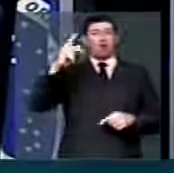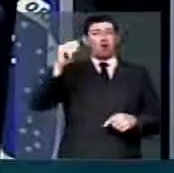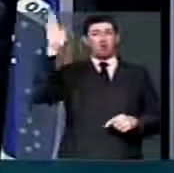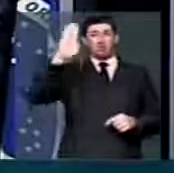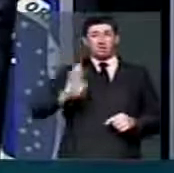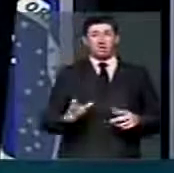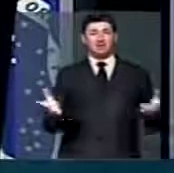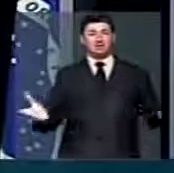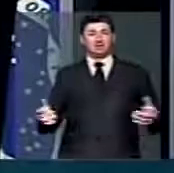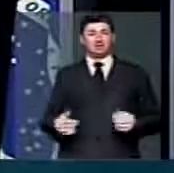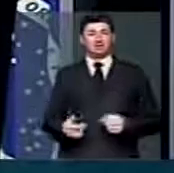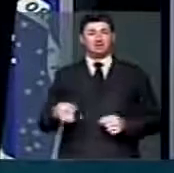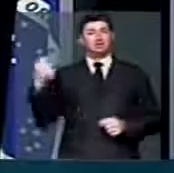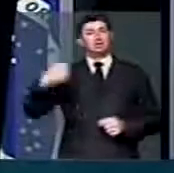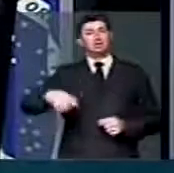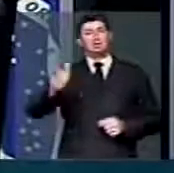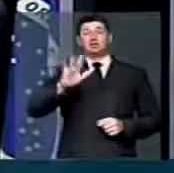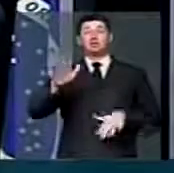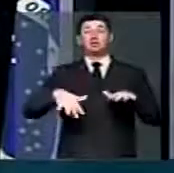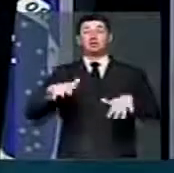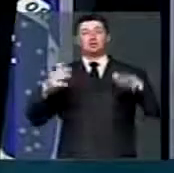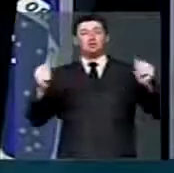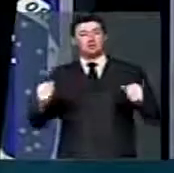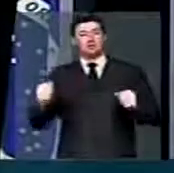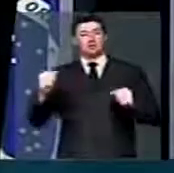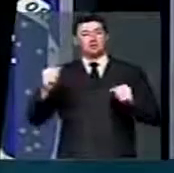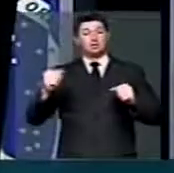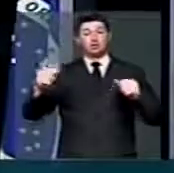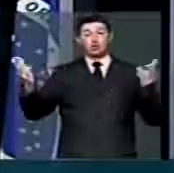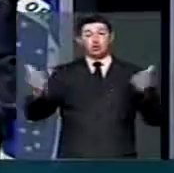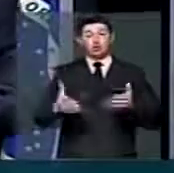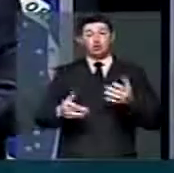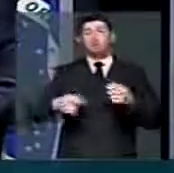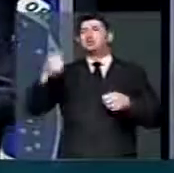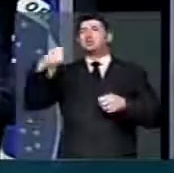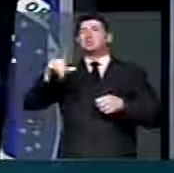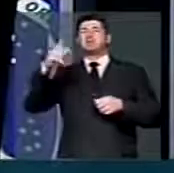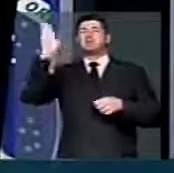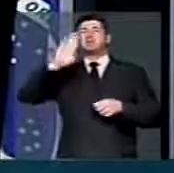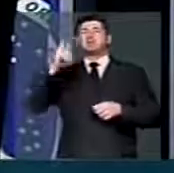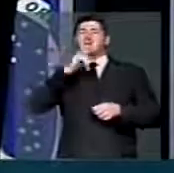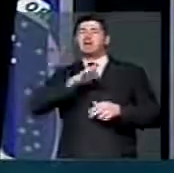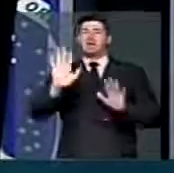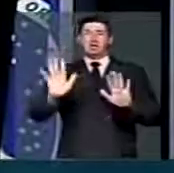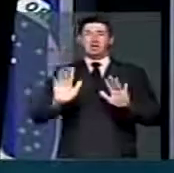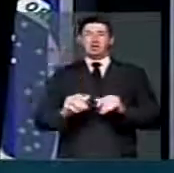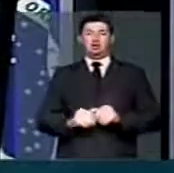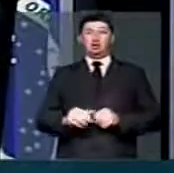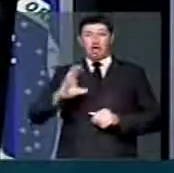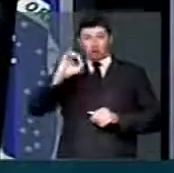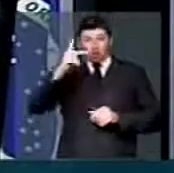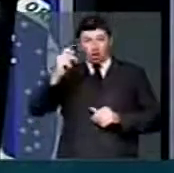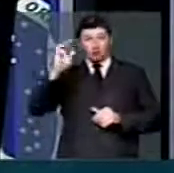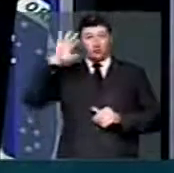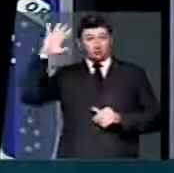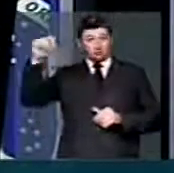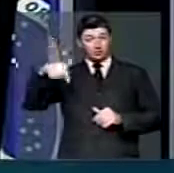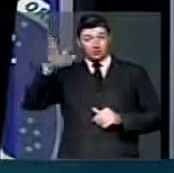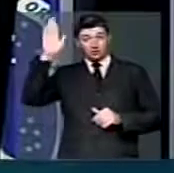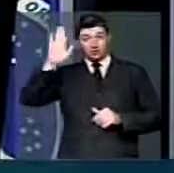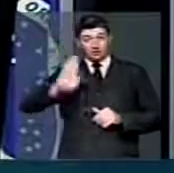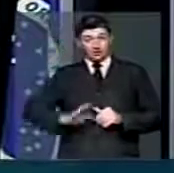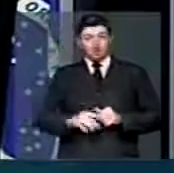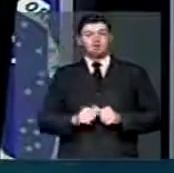dos brasileiros não precisava, talvez, que o Brasil viesse a ser campeão. A Copa dos sonhos dos